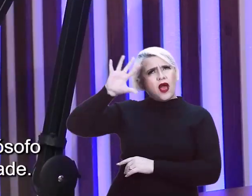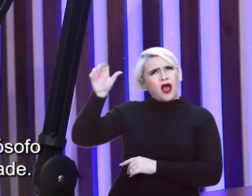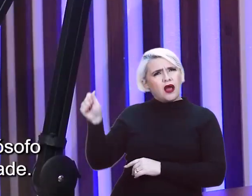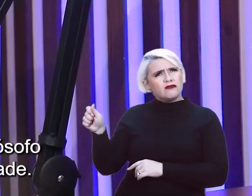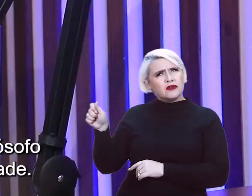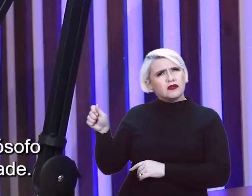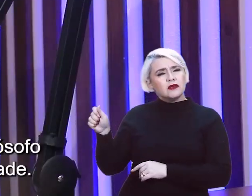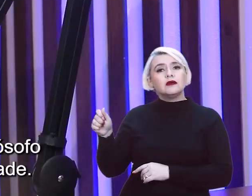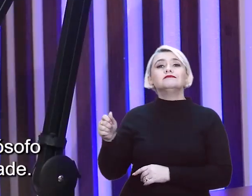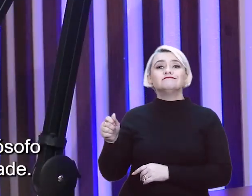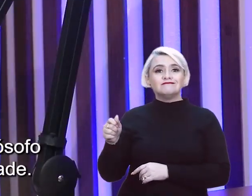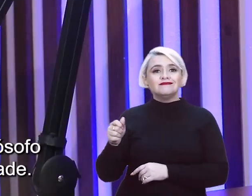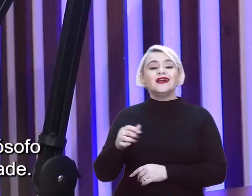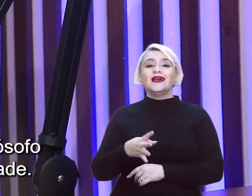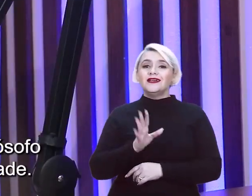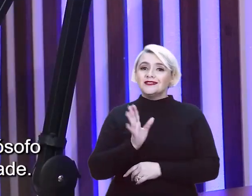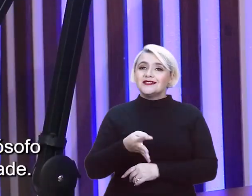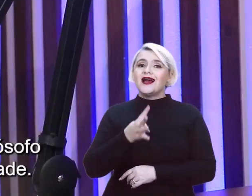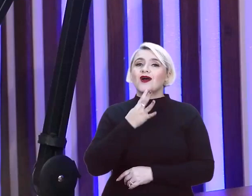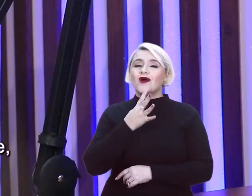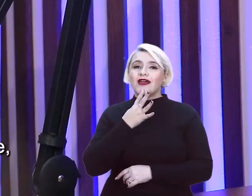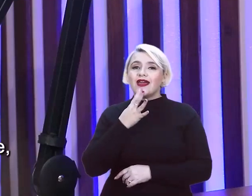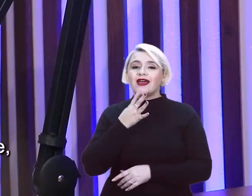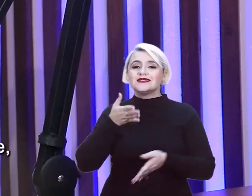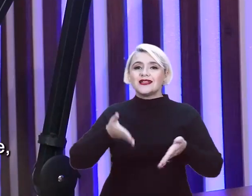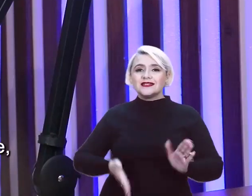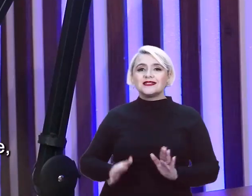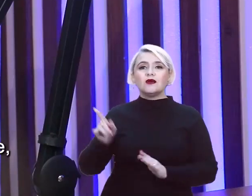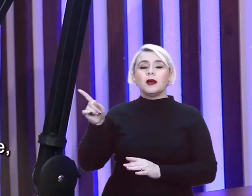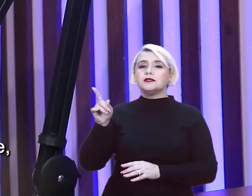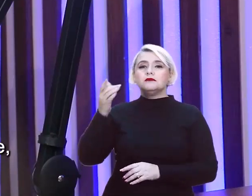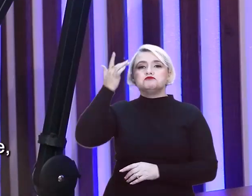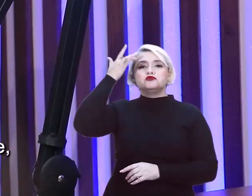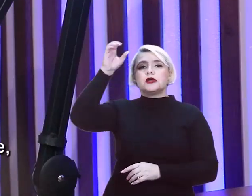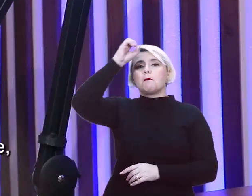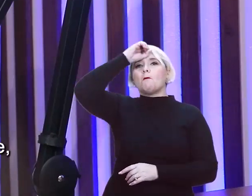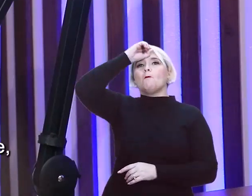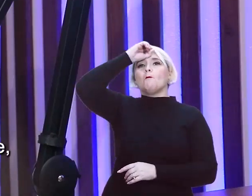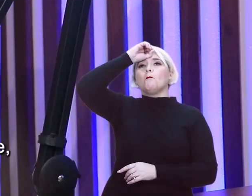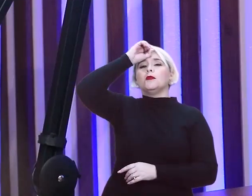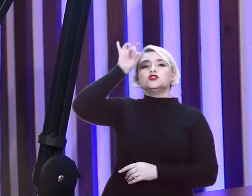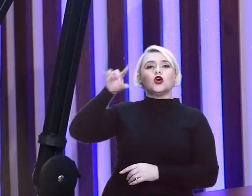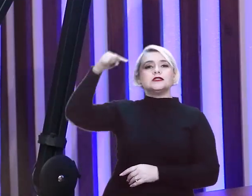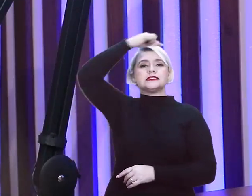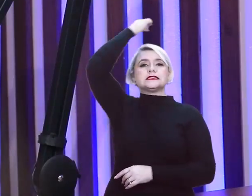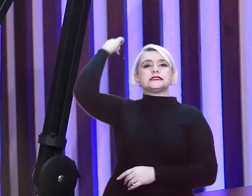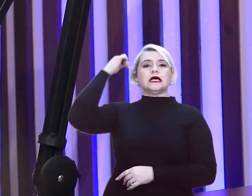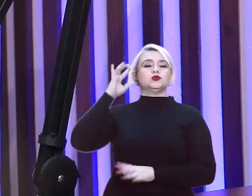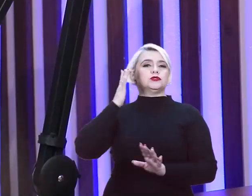ou filósofa, a gente sabe a sua nacionalidade. Santo Agostinho não se sabe, só sabe que é santo.